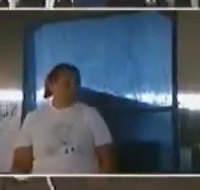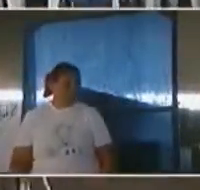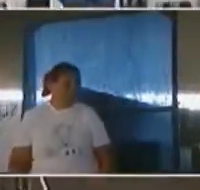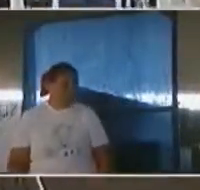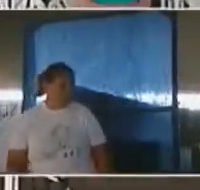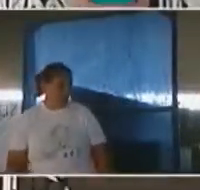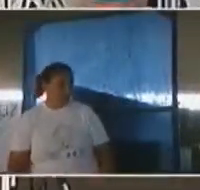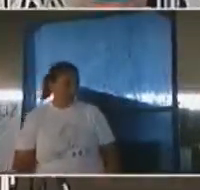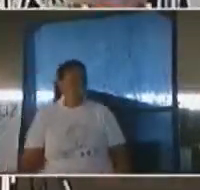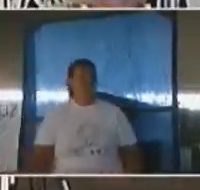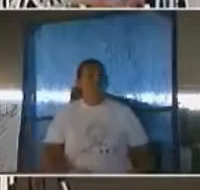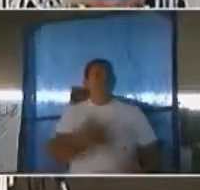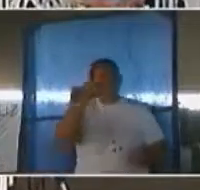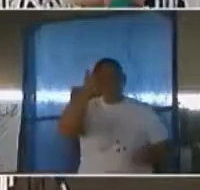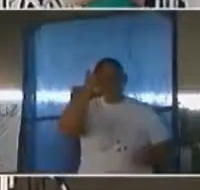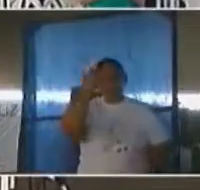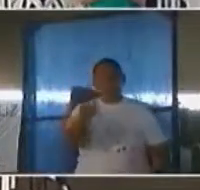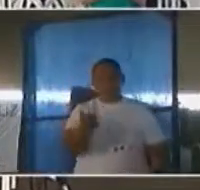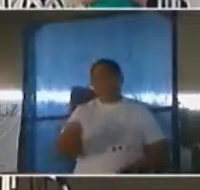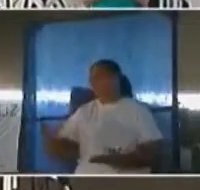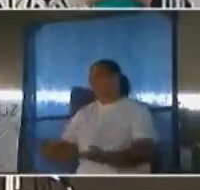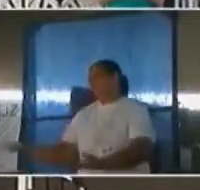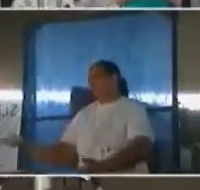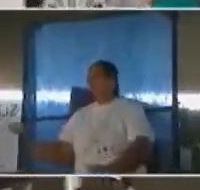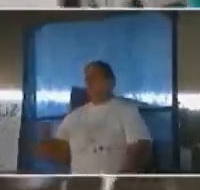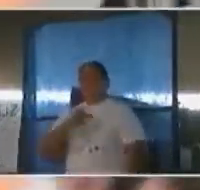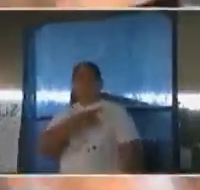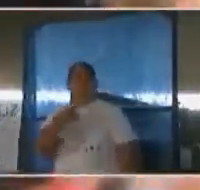Muito bem-vindo, pastor Mauro.